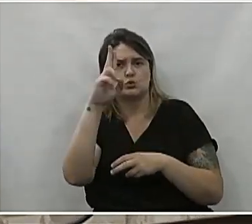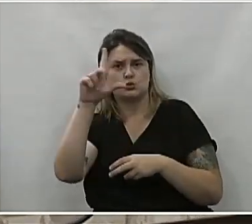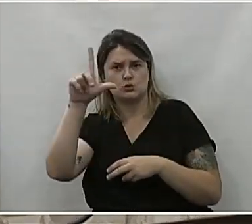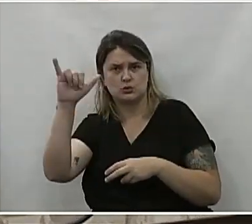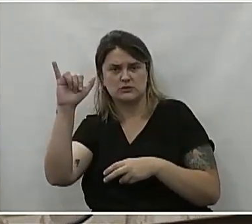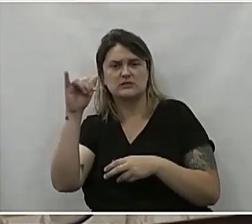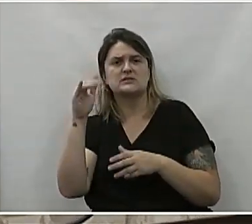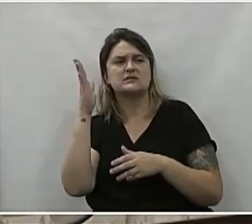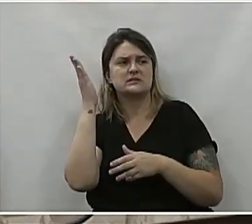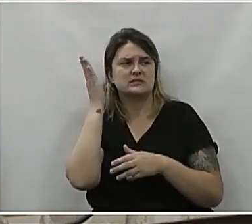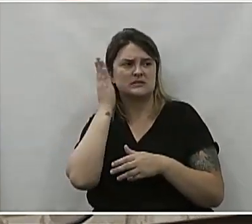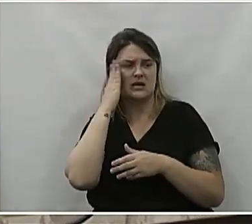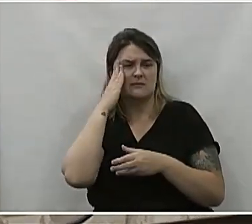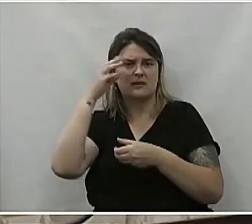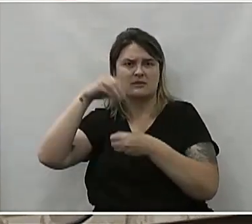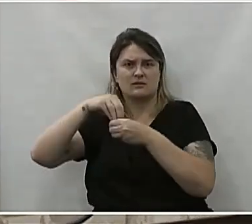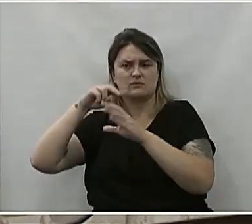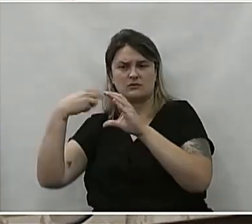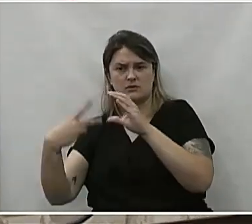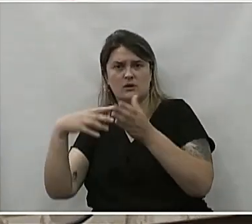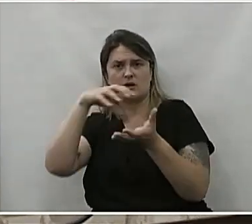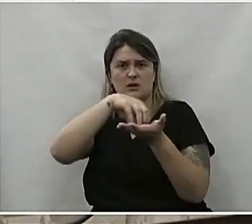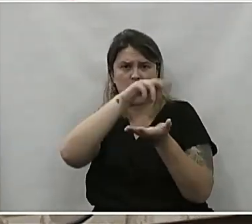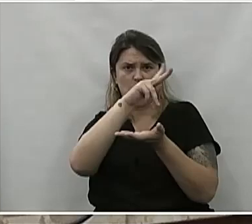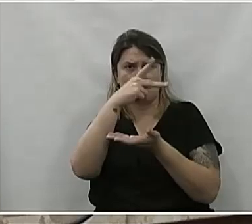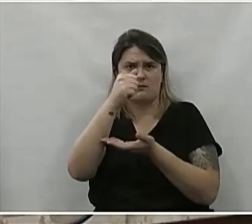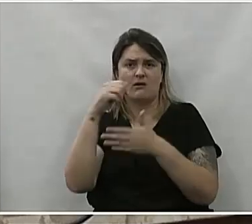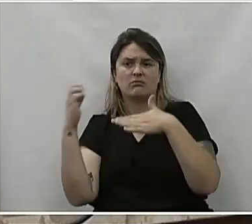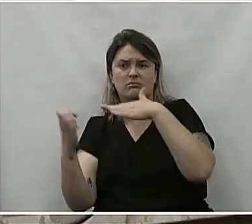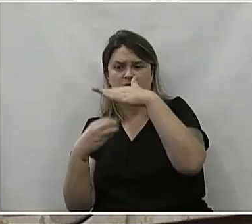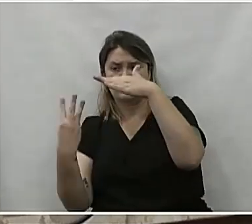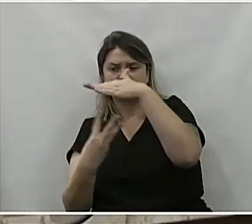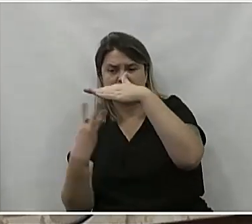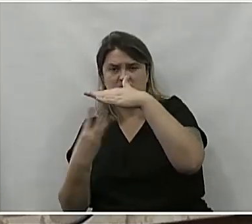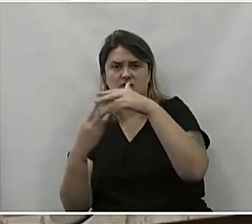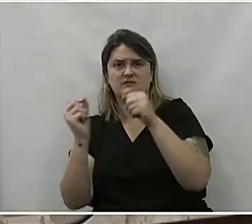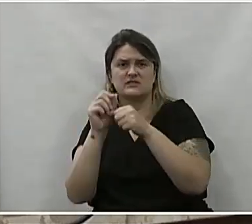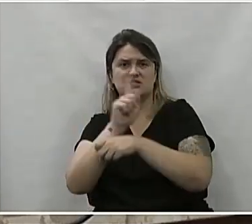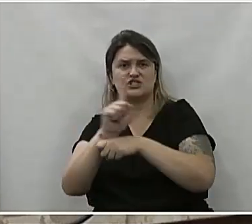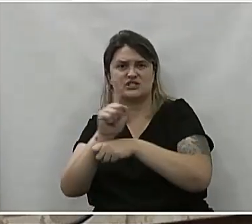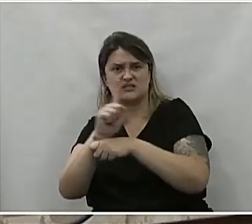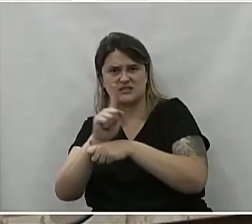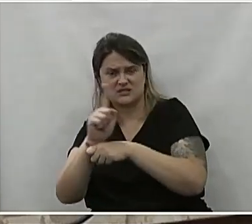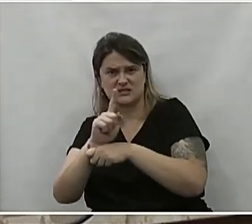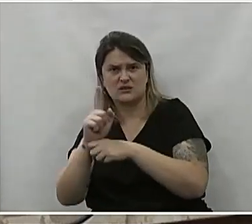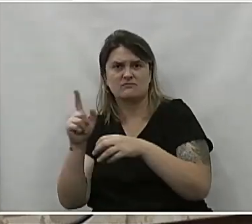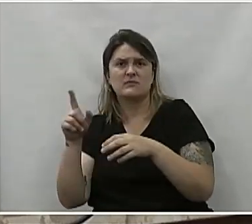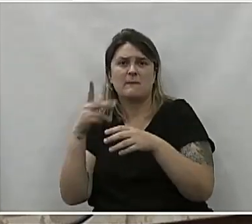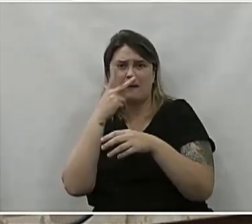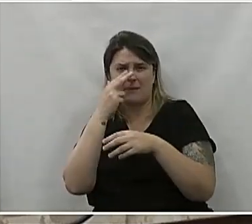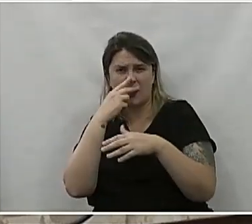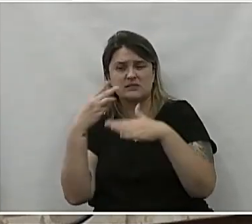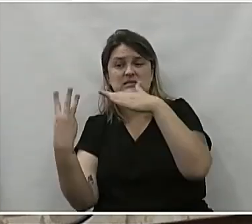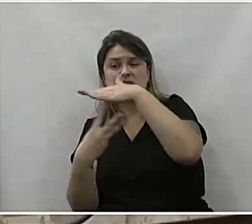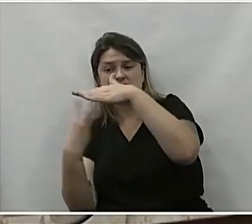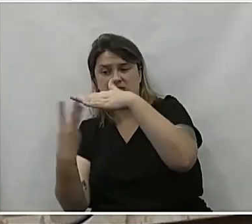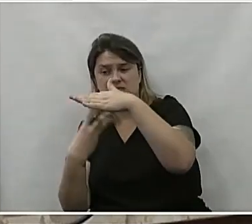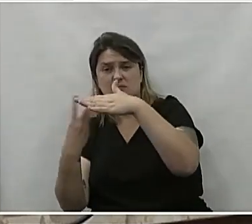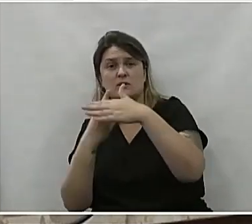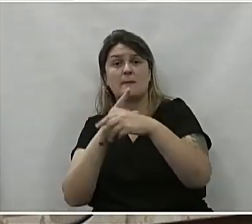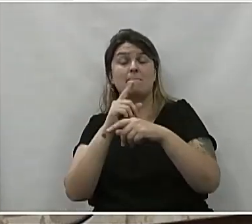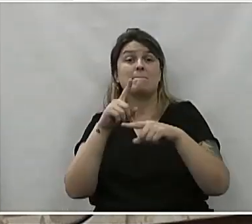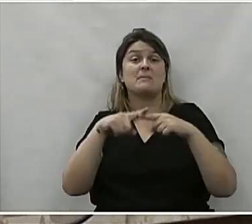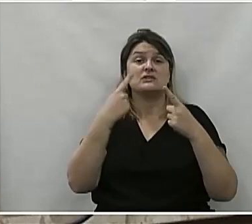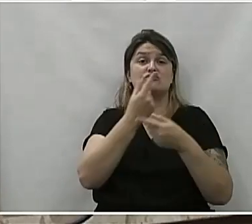sei Aqui a gente sabe Dentro da câmara Que a UPA Foi terceirizada Querem colocar A gestão compartilhada Para parecer mais bonito Mas está indo Muito dinheiro do